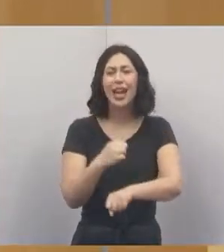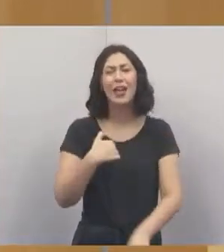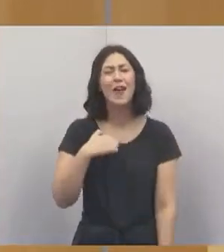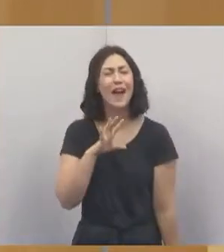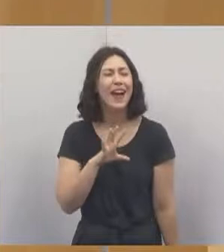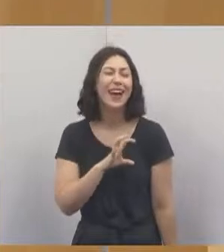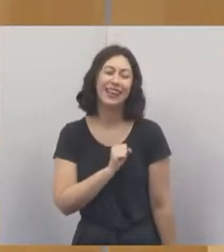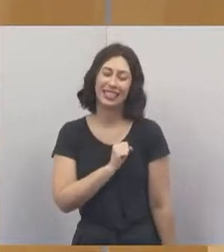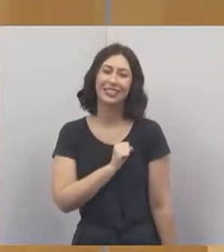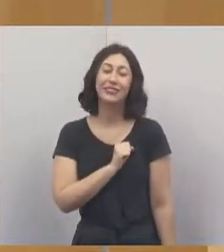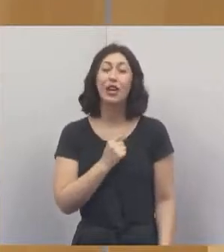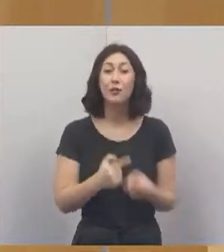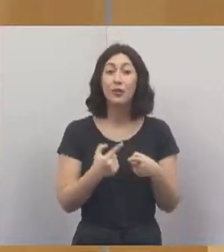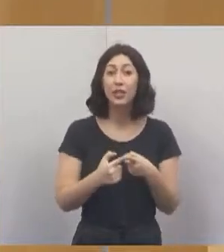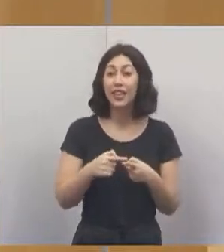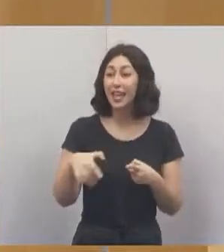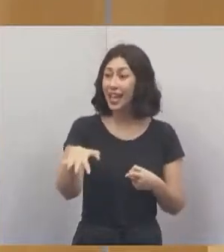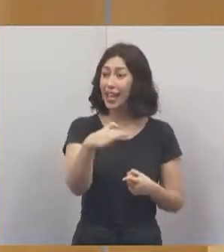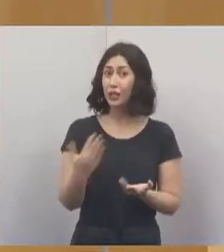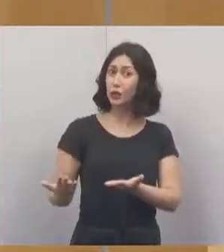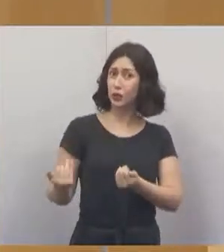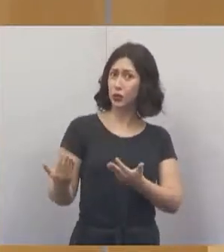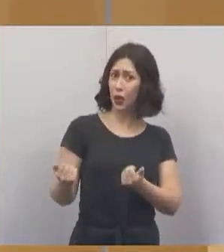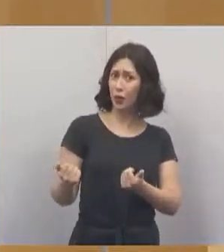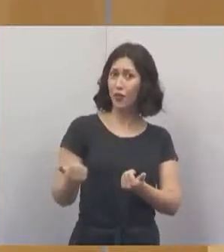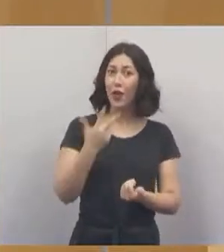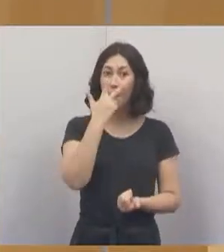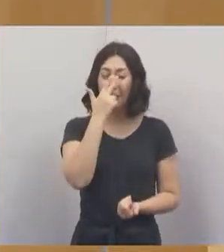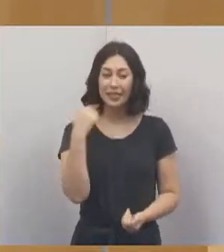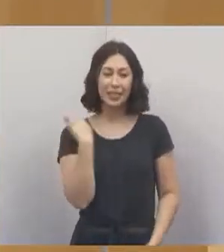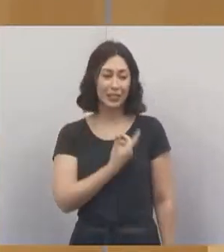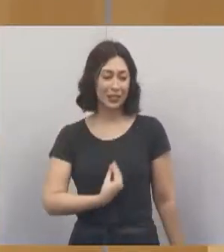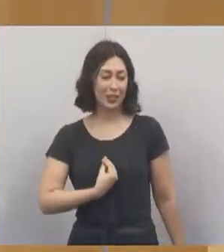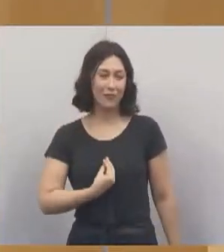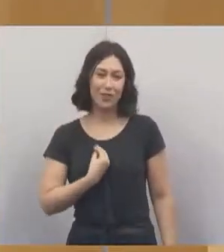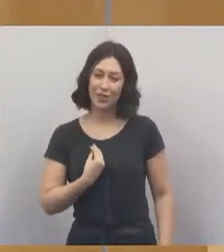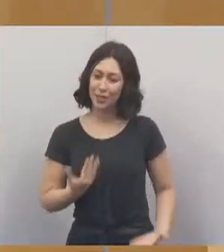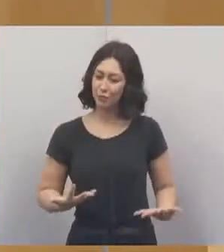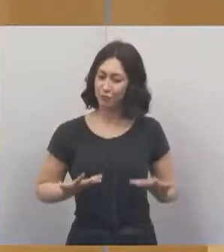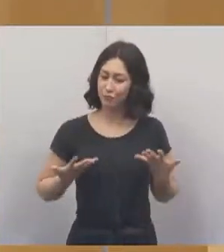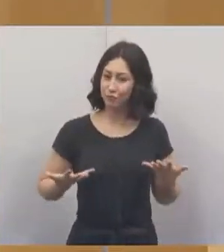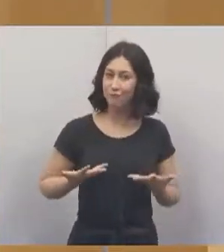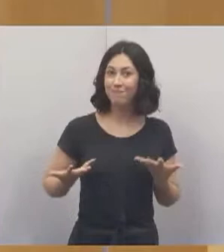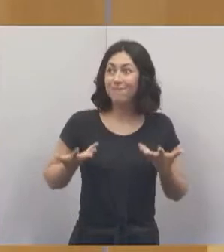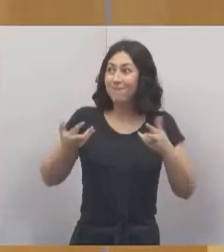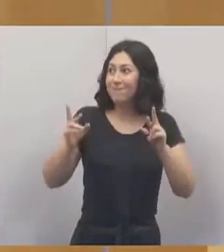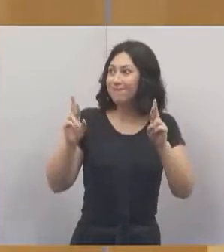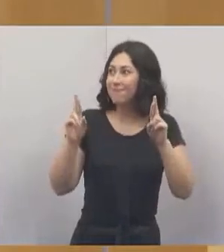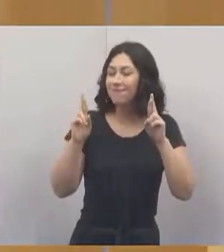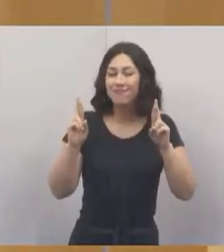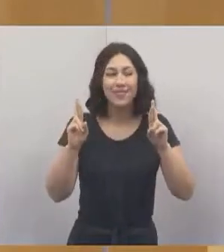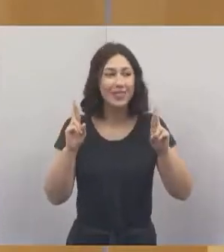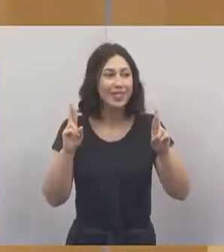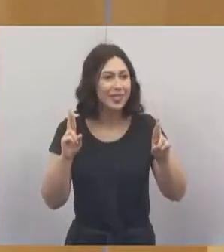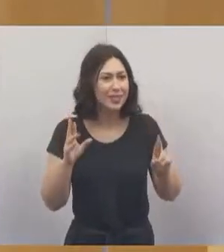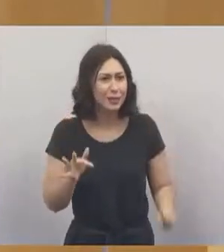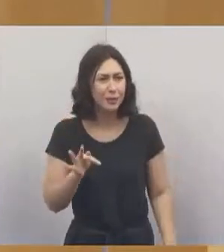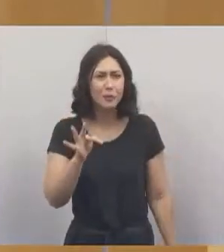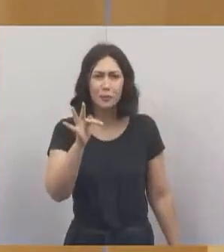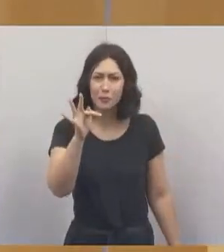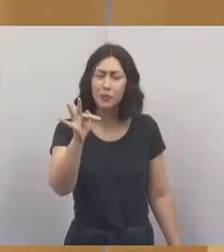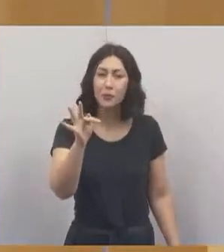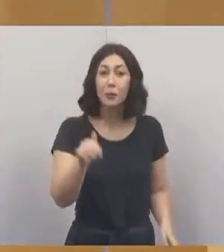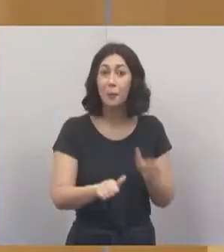esses meninos, porque parece que eles renovam a gente, renovam a nossa esperança, né? Quando a gente vê eles entrando aqui,